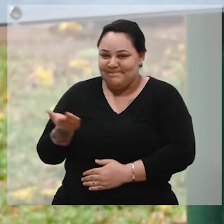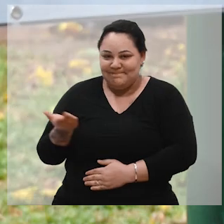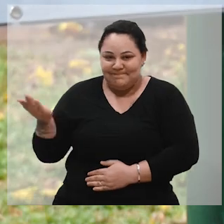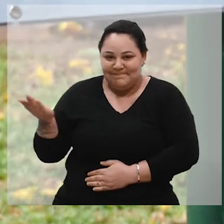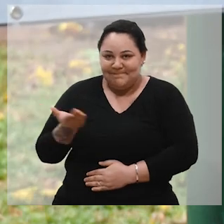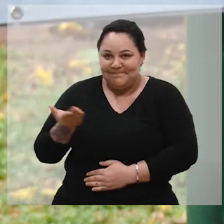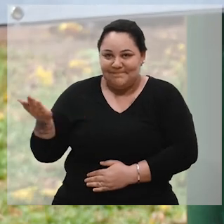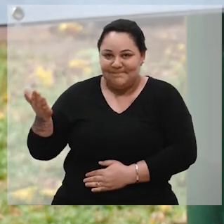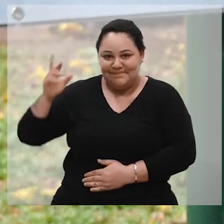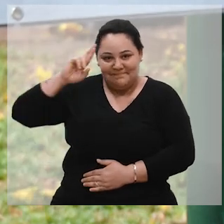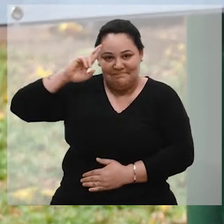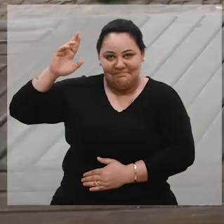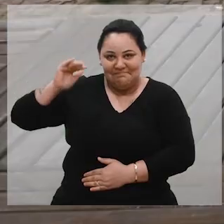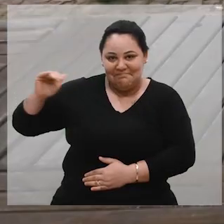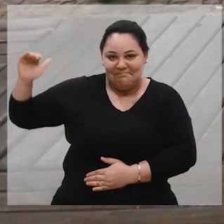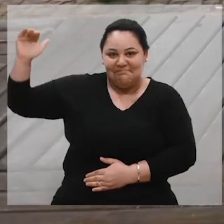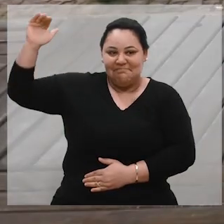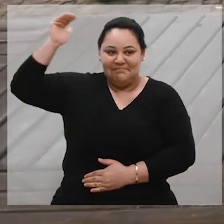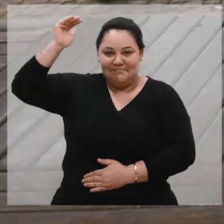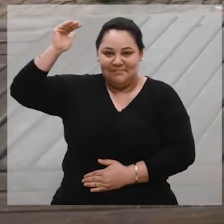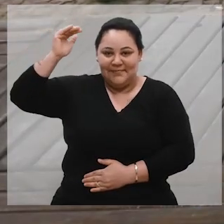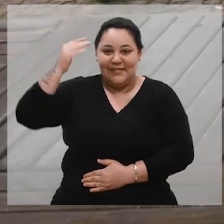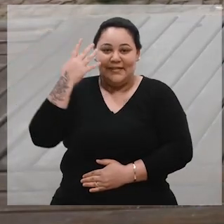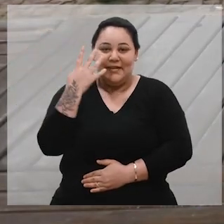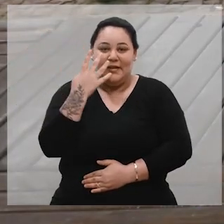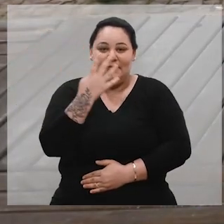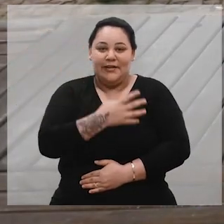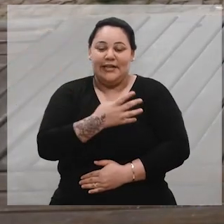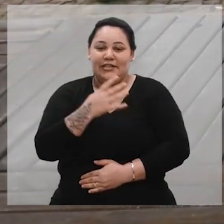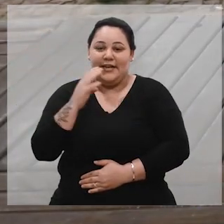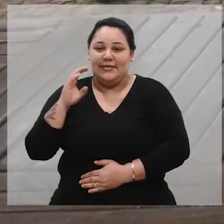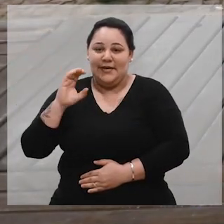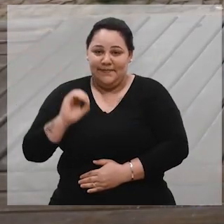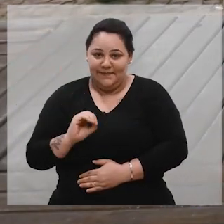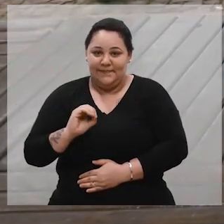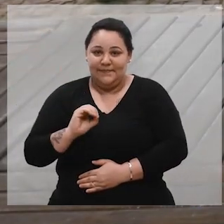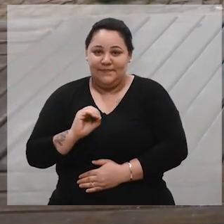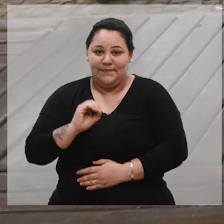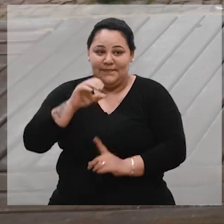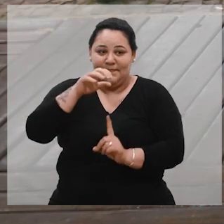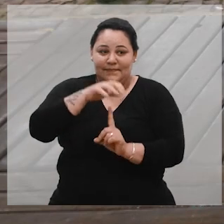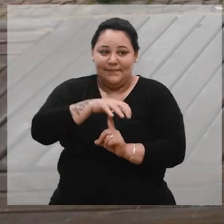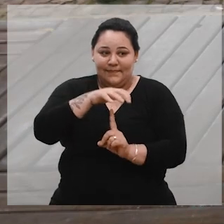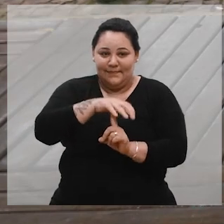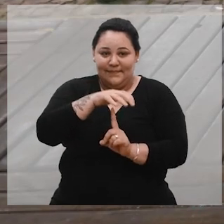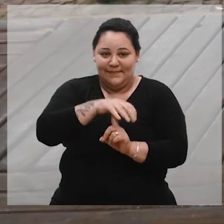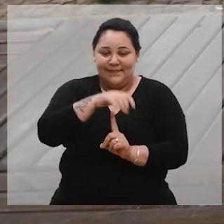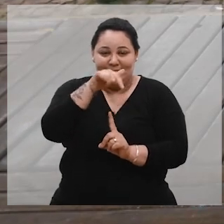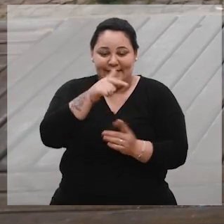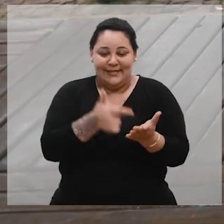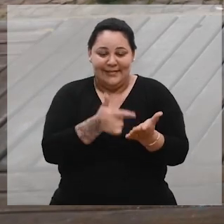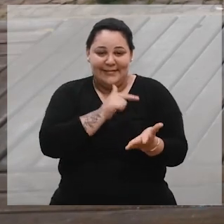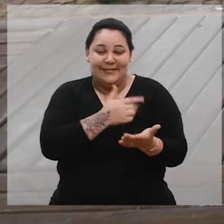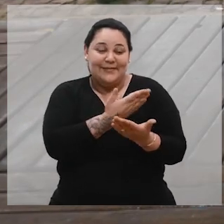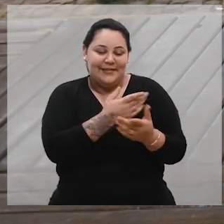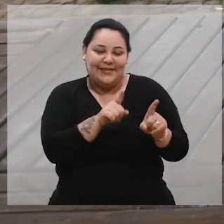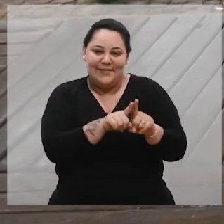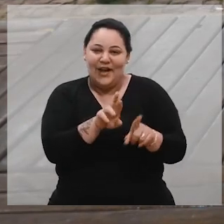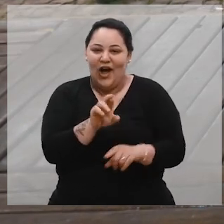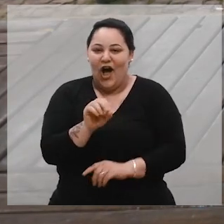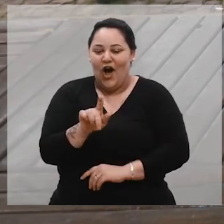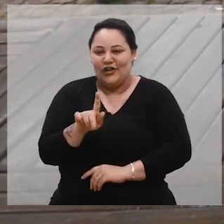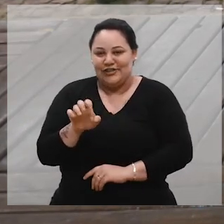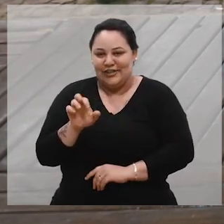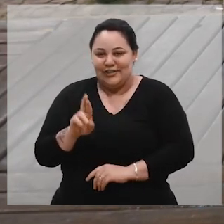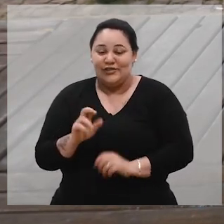menos do que a patrona da 40ª Feira do Livro de Caxias do Sul, a nossa querida Elô Bassichetti, o amigo do livro Roger Castro.